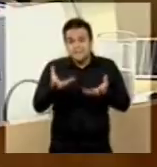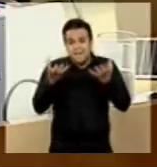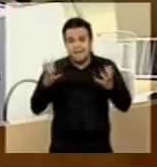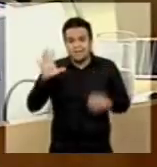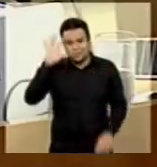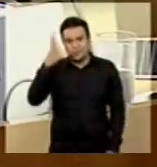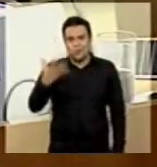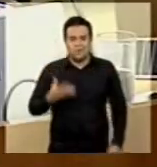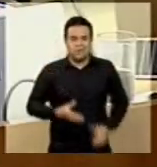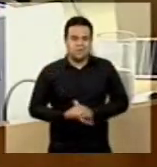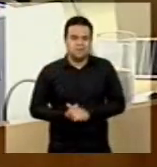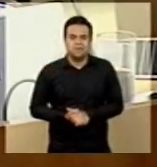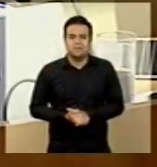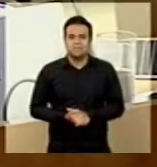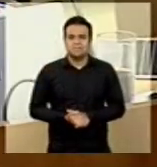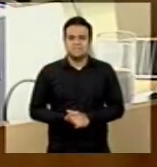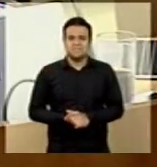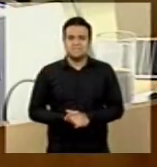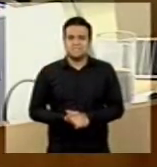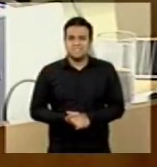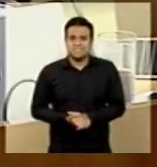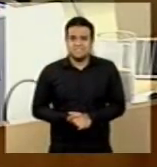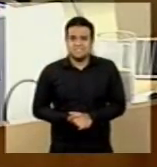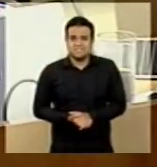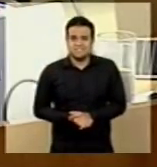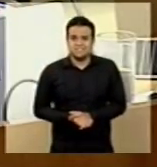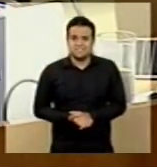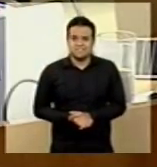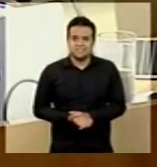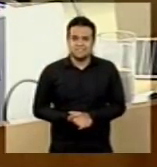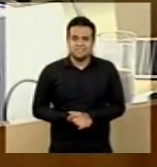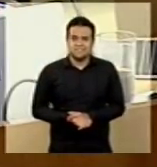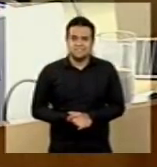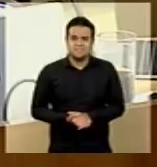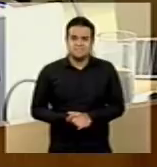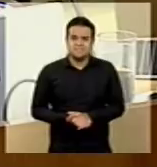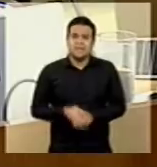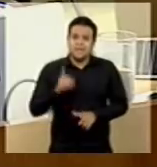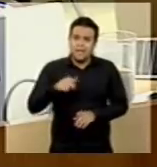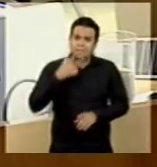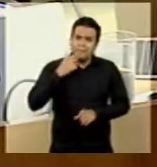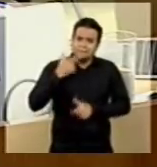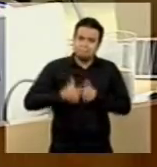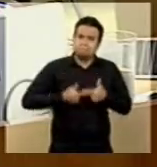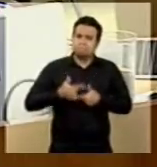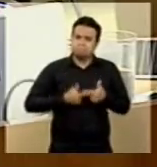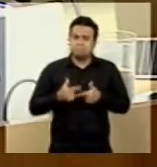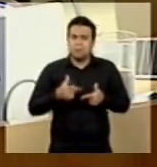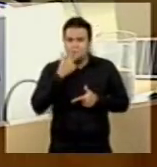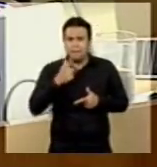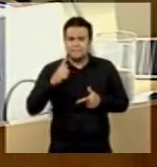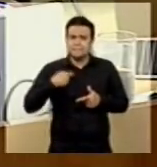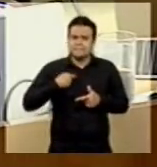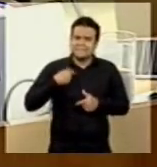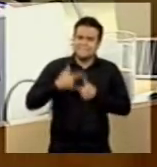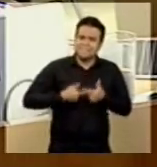E não acho que haja culpados, muito menos culpados individuais, mas o sistema é ruim. É ruim porque desgasta politicamente o Supremo. É